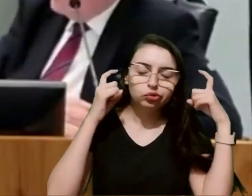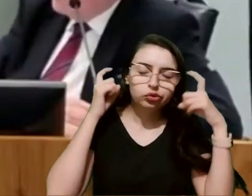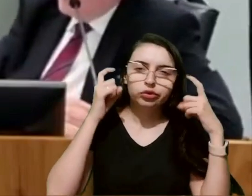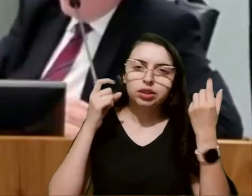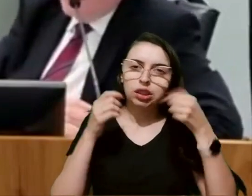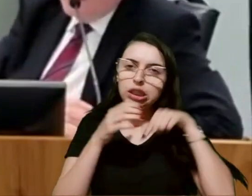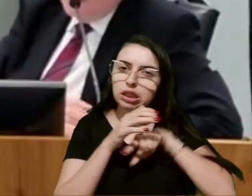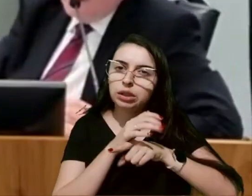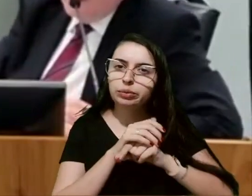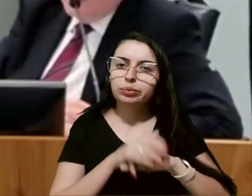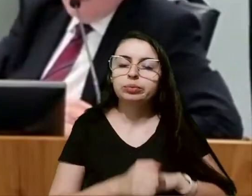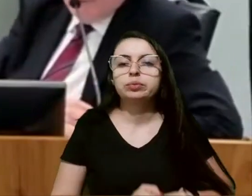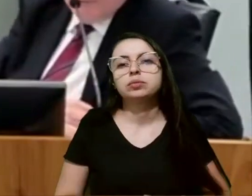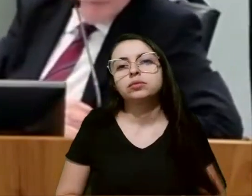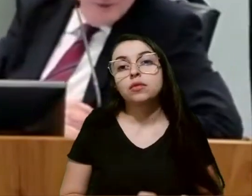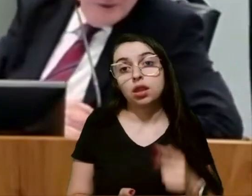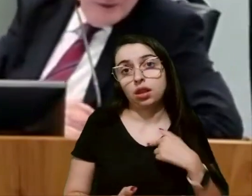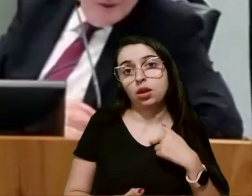alguma dúvida interna.